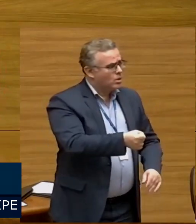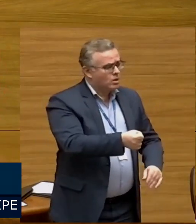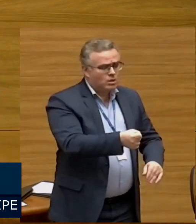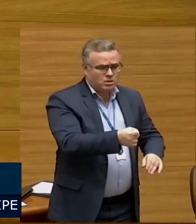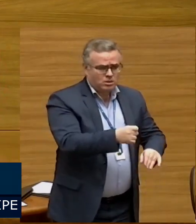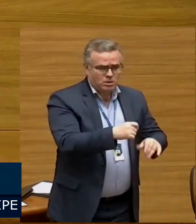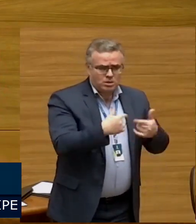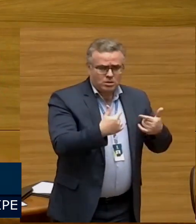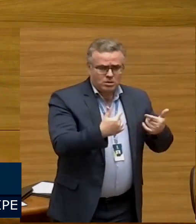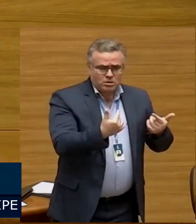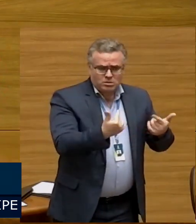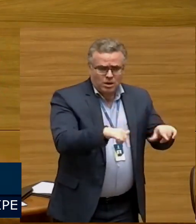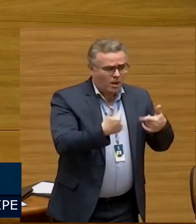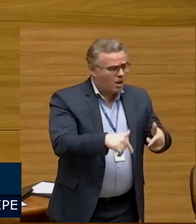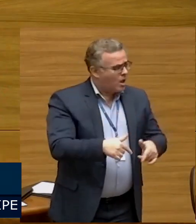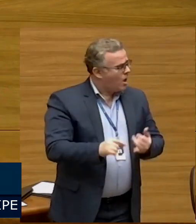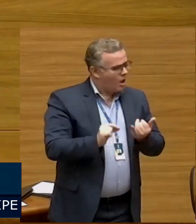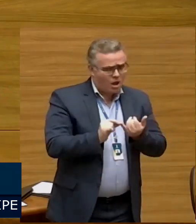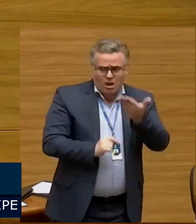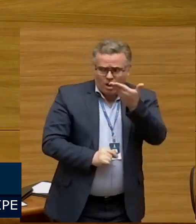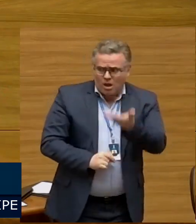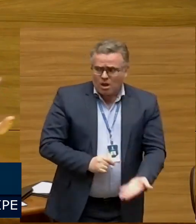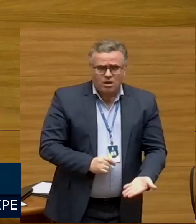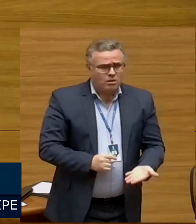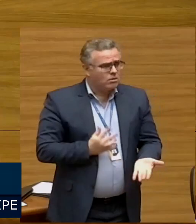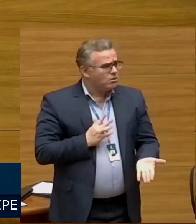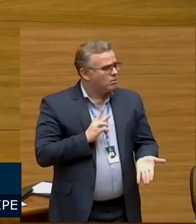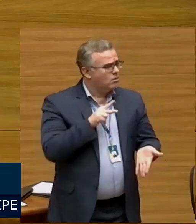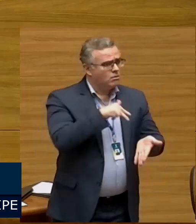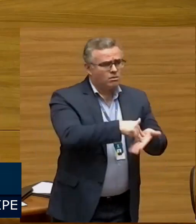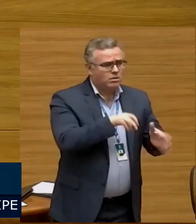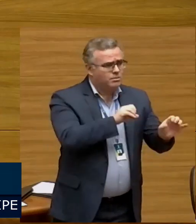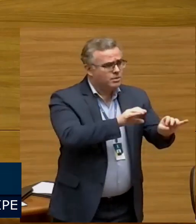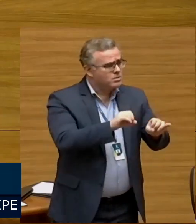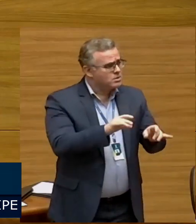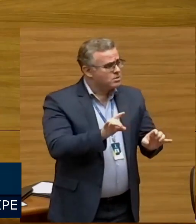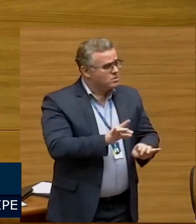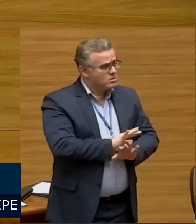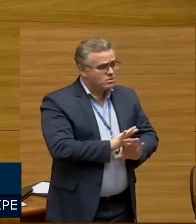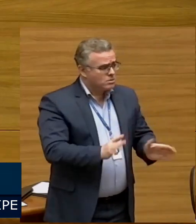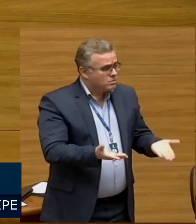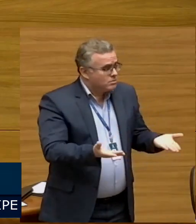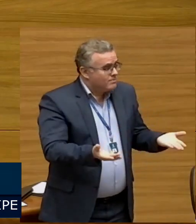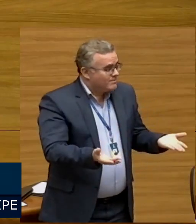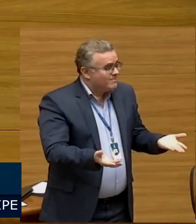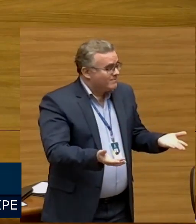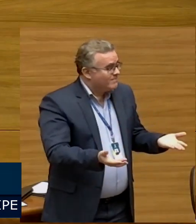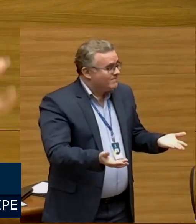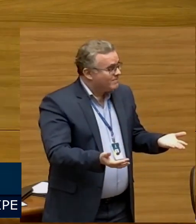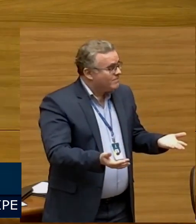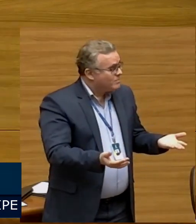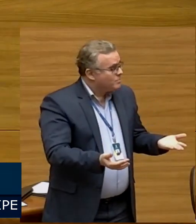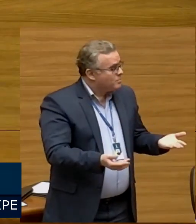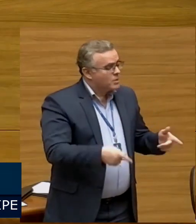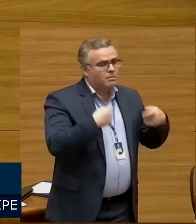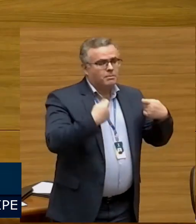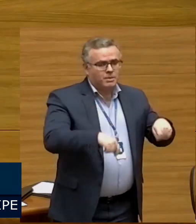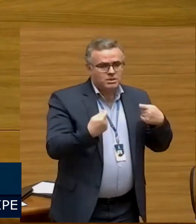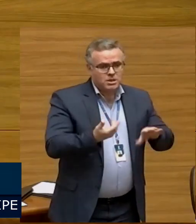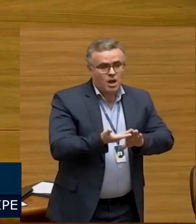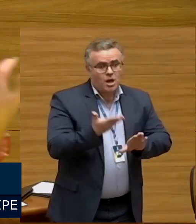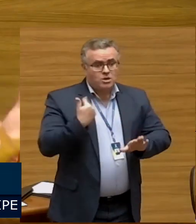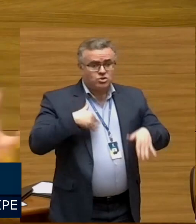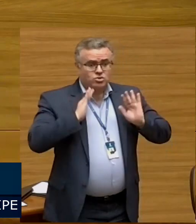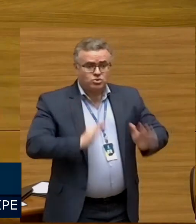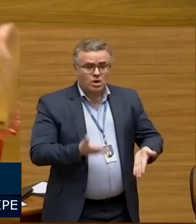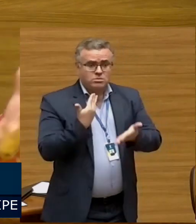como Gislane aqui, né, absorver, né, esses profissionais, né, que estudaram.